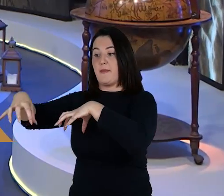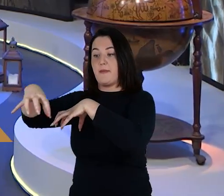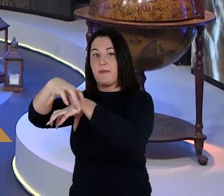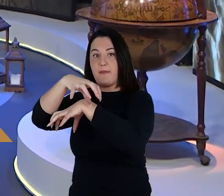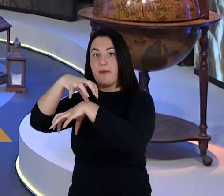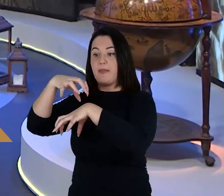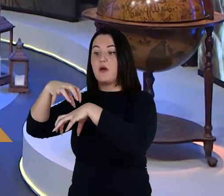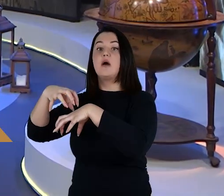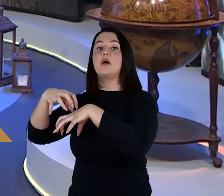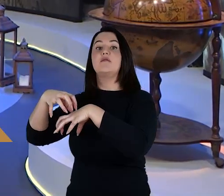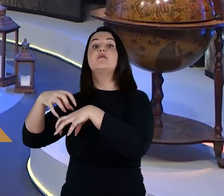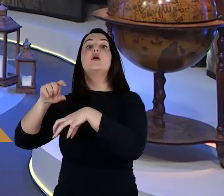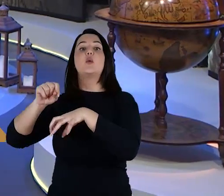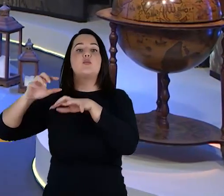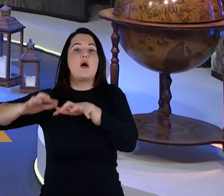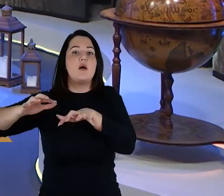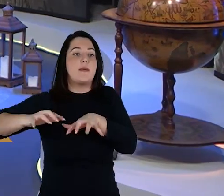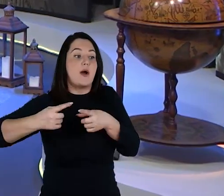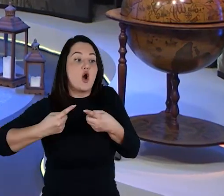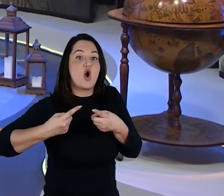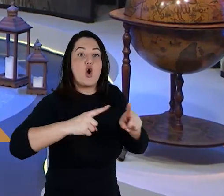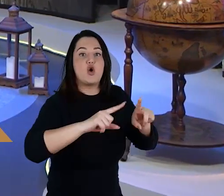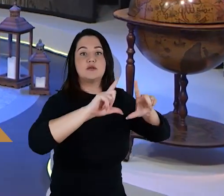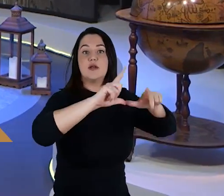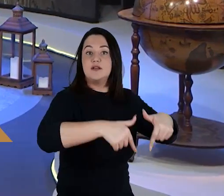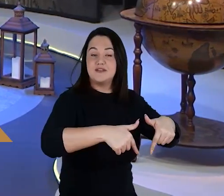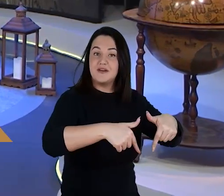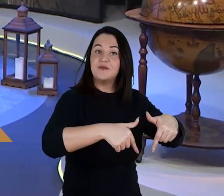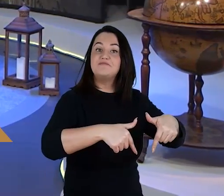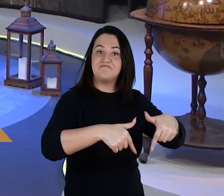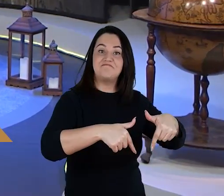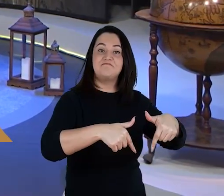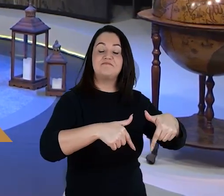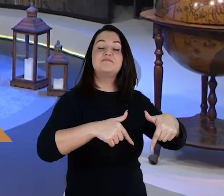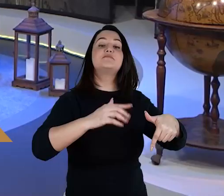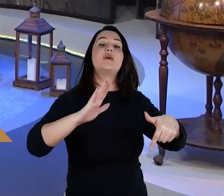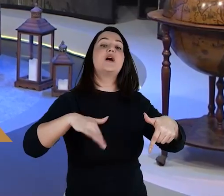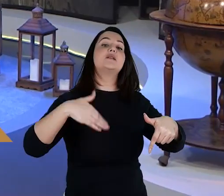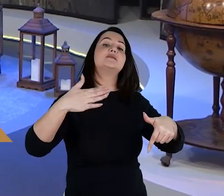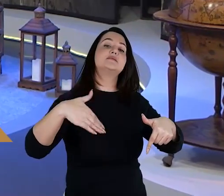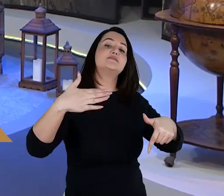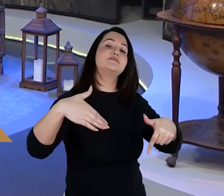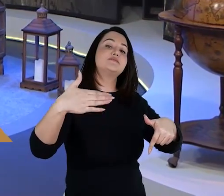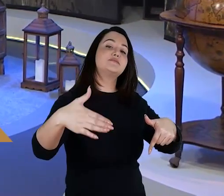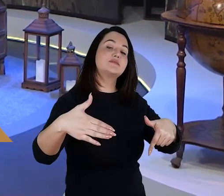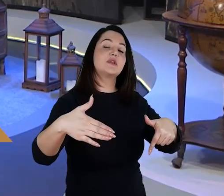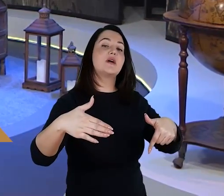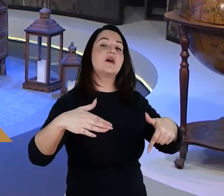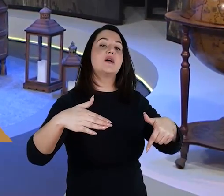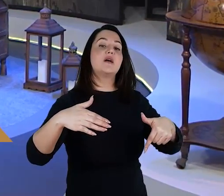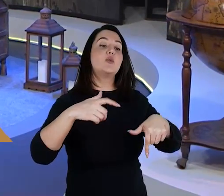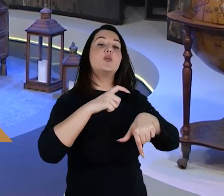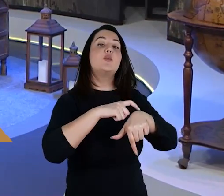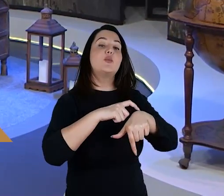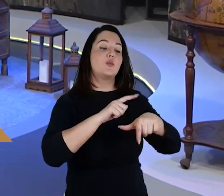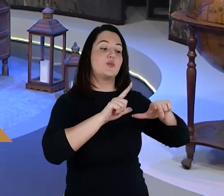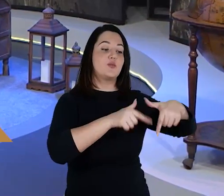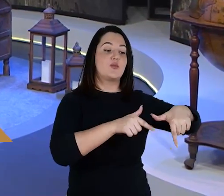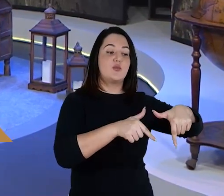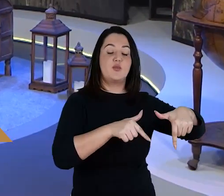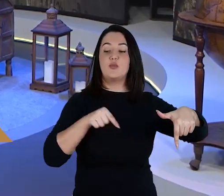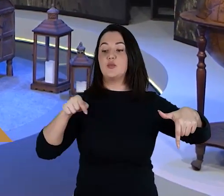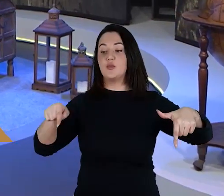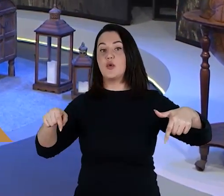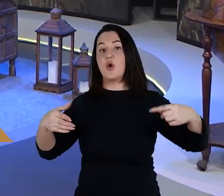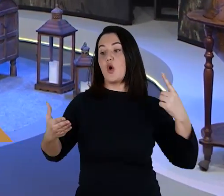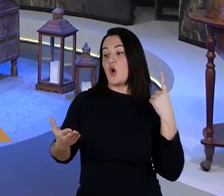Terra Prometida. Isso está em Josué capítulo 11, verso 3. Mais tarde, numa temporária aliança política, o exército de